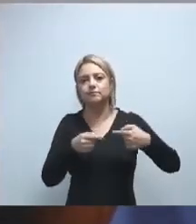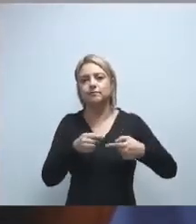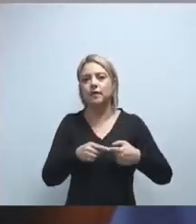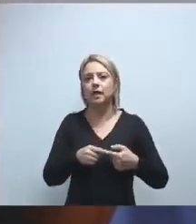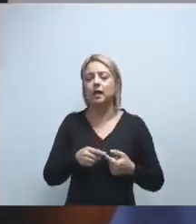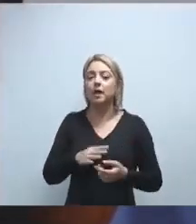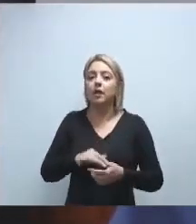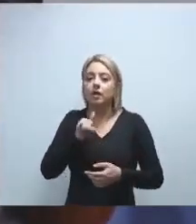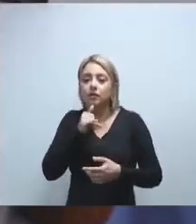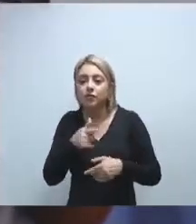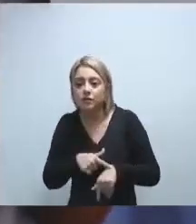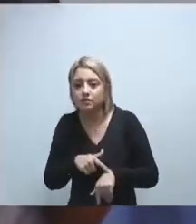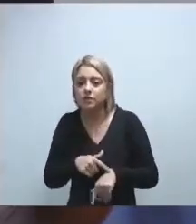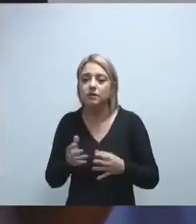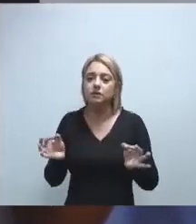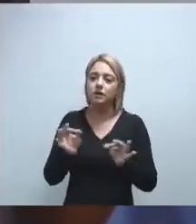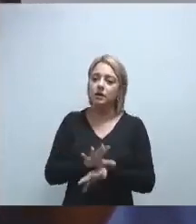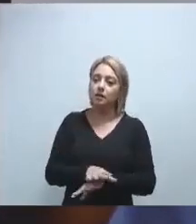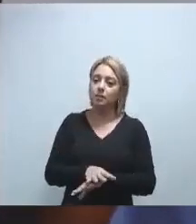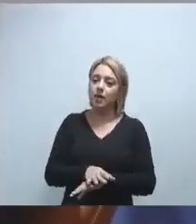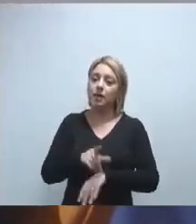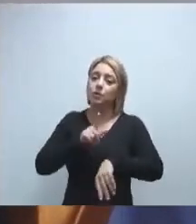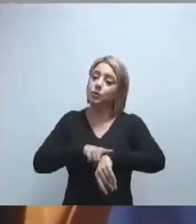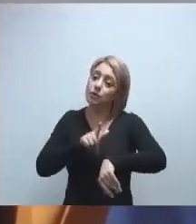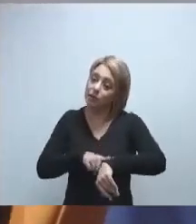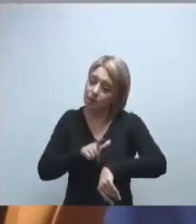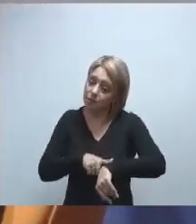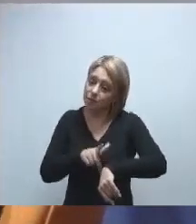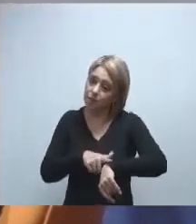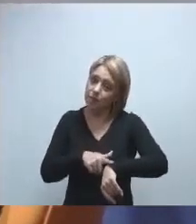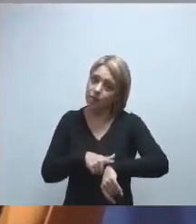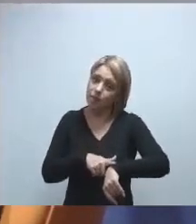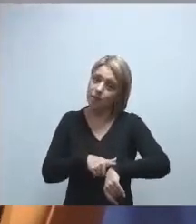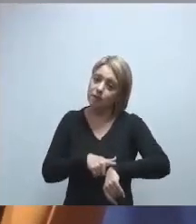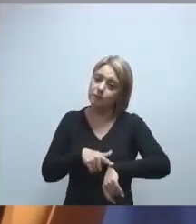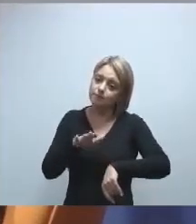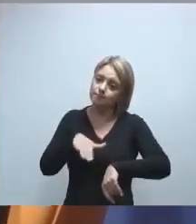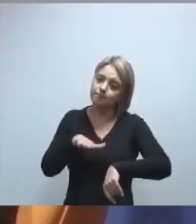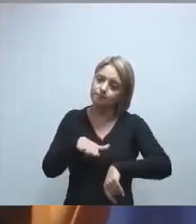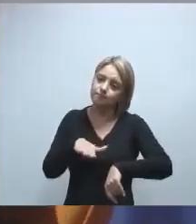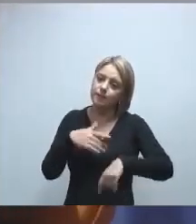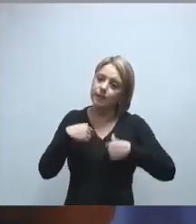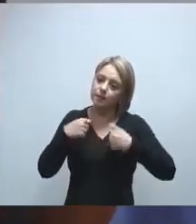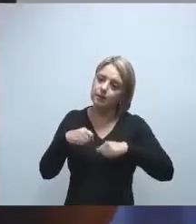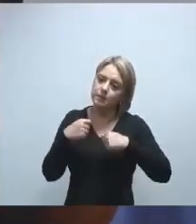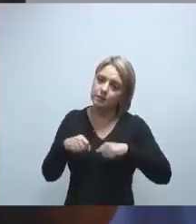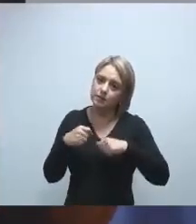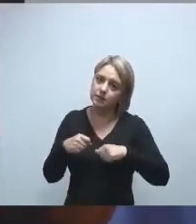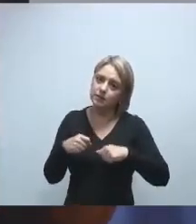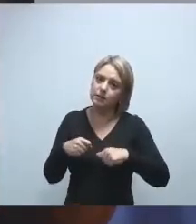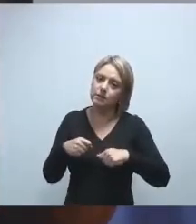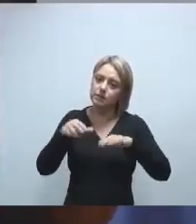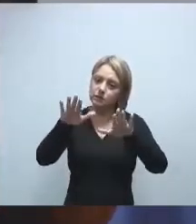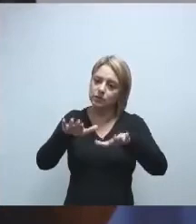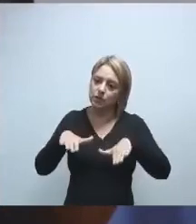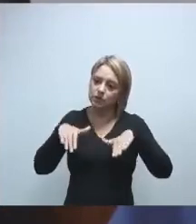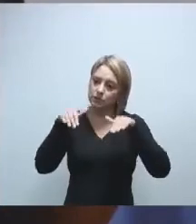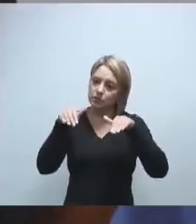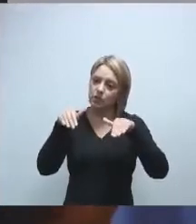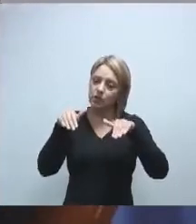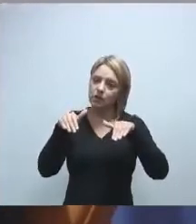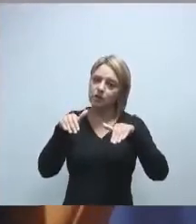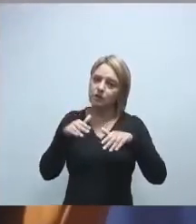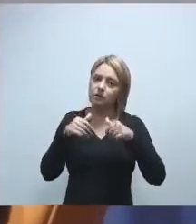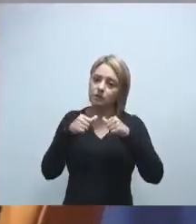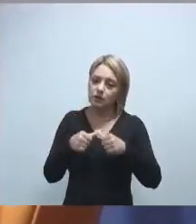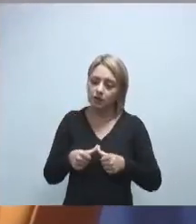infelizmente já não vai poder prosseguir mais por razões de tempo e espaço já que preciso também no auditório mas fica aqui por